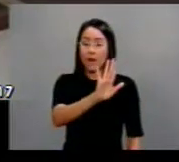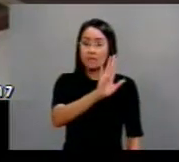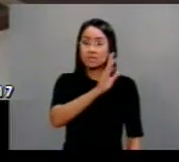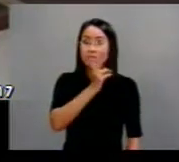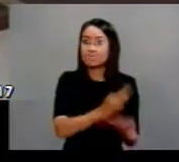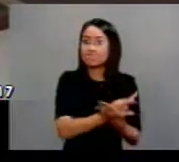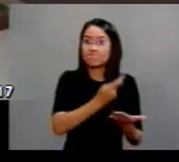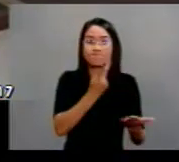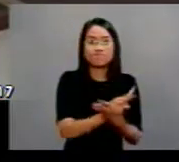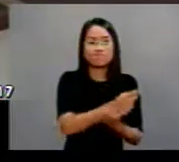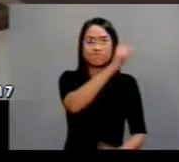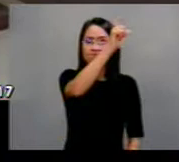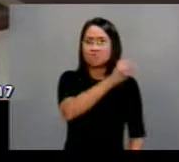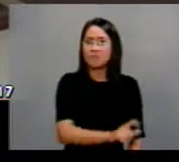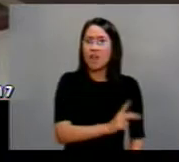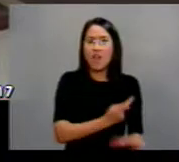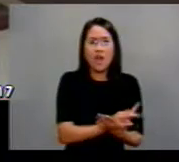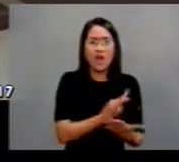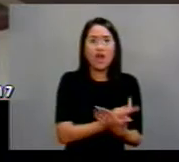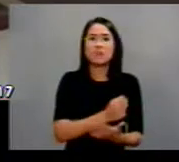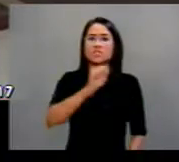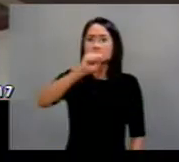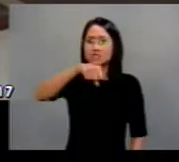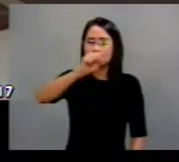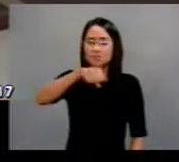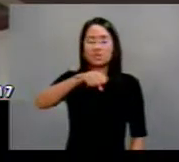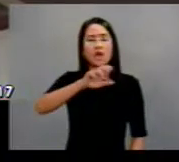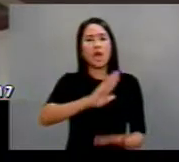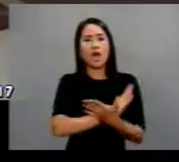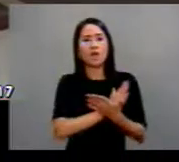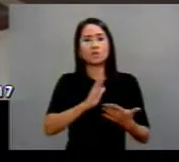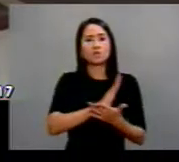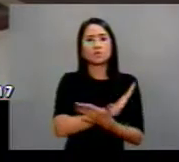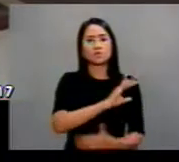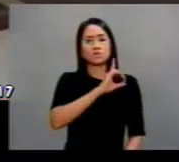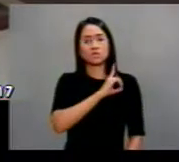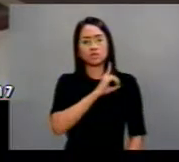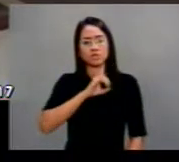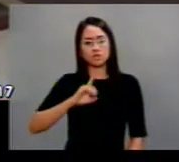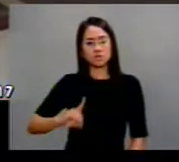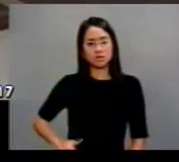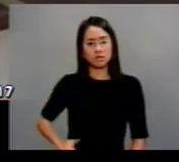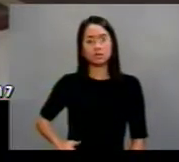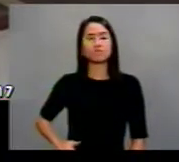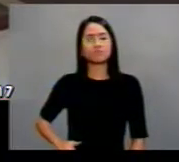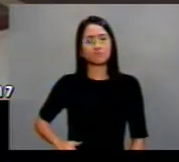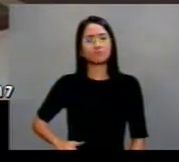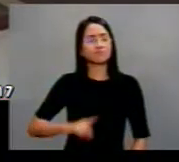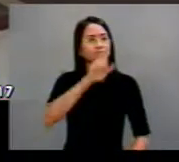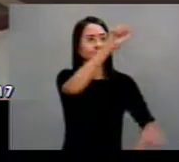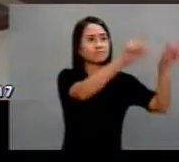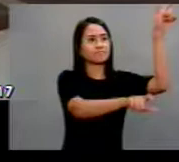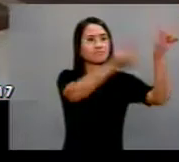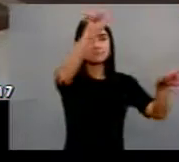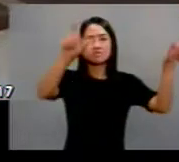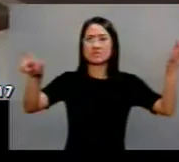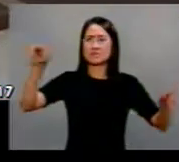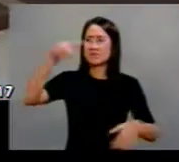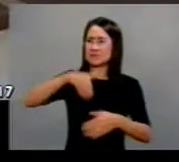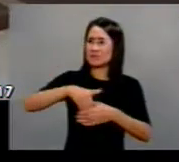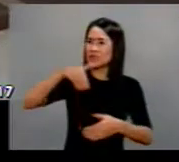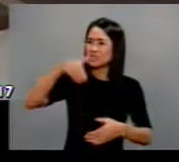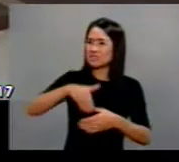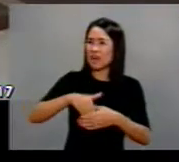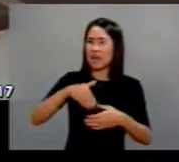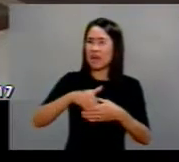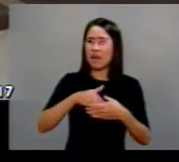será temporária. Ela mostra muito mais as entranhas